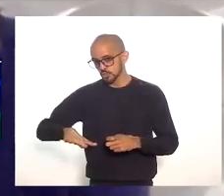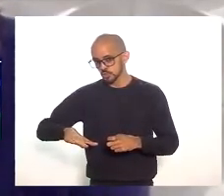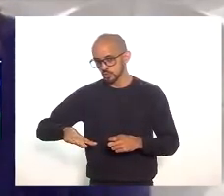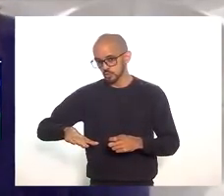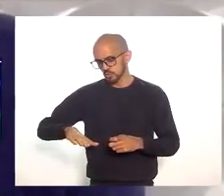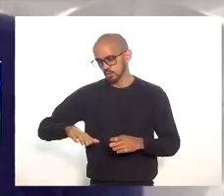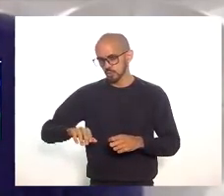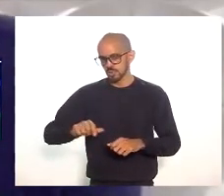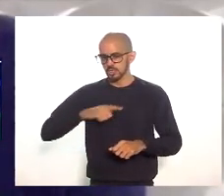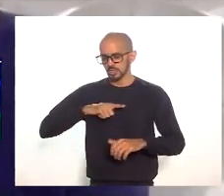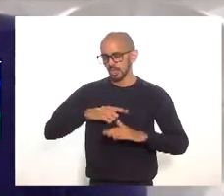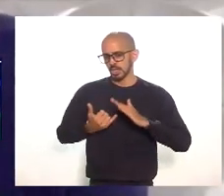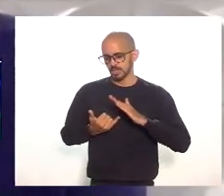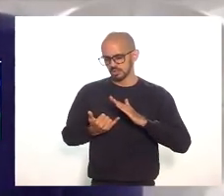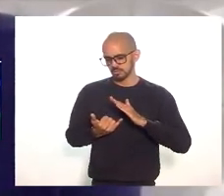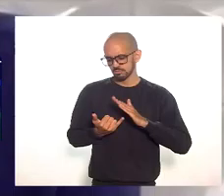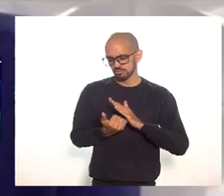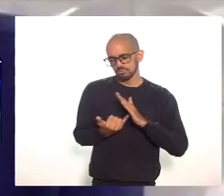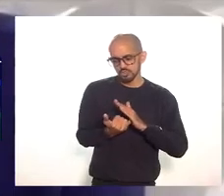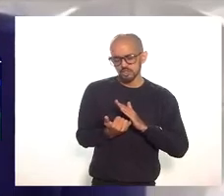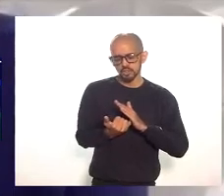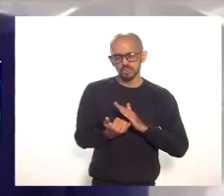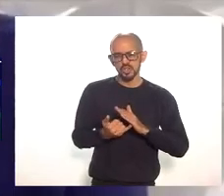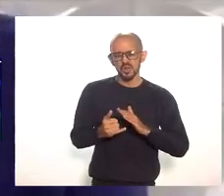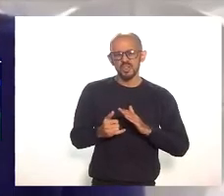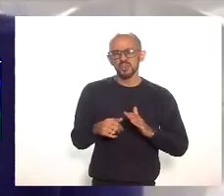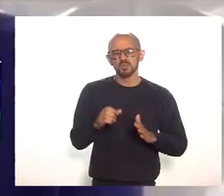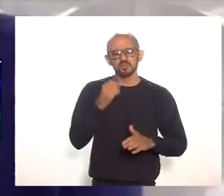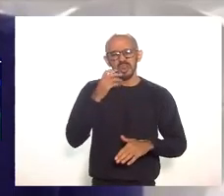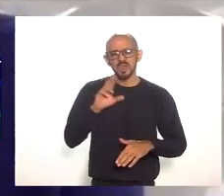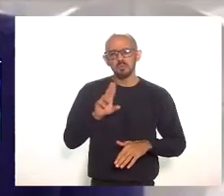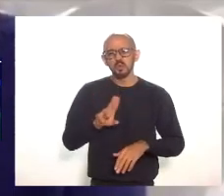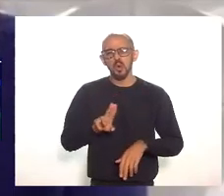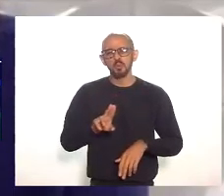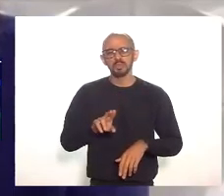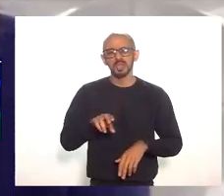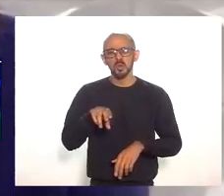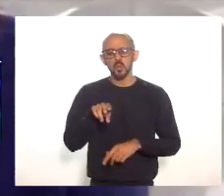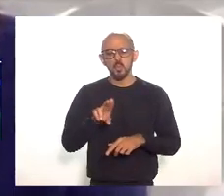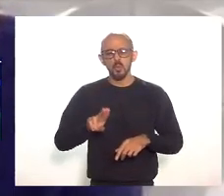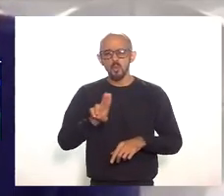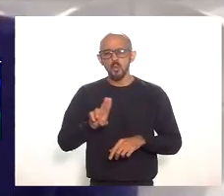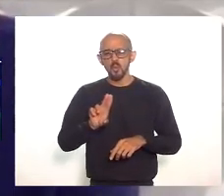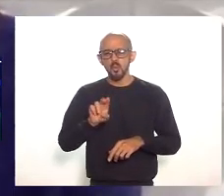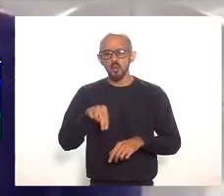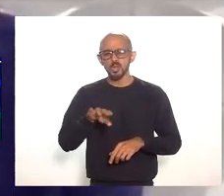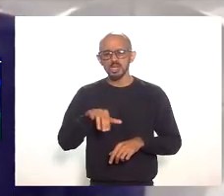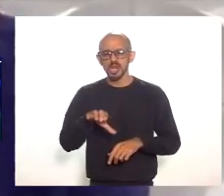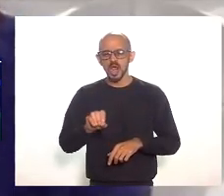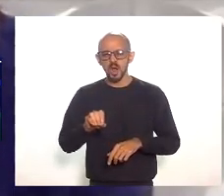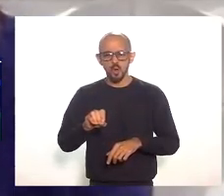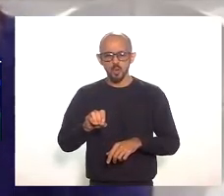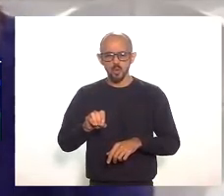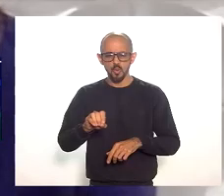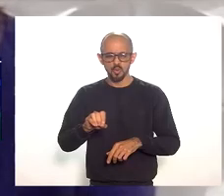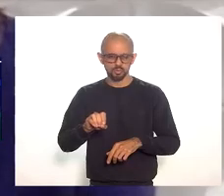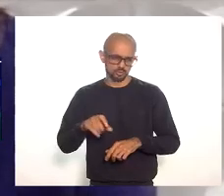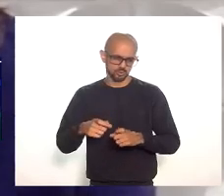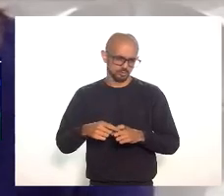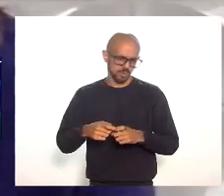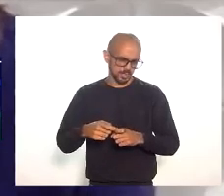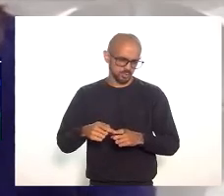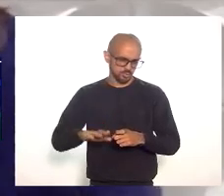tenha, né? A União dos Pediatras, desculpe, eu não estou me recordando o nome correto, nem quero ser indelicada com ninguém, mas um